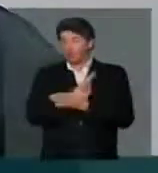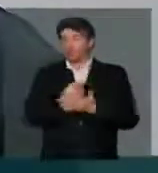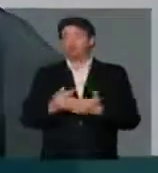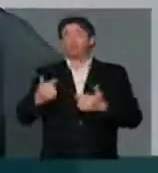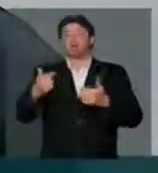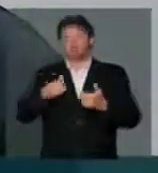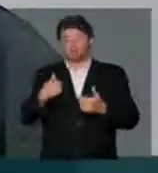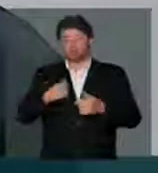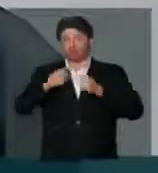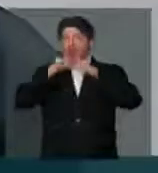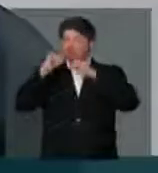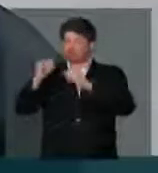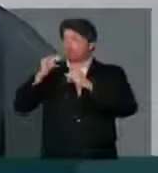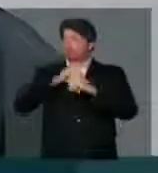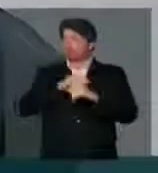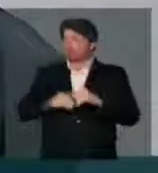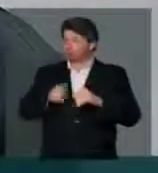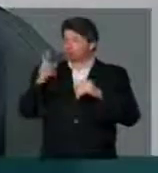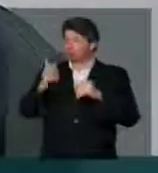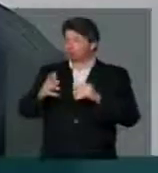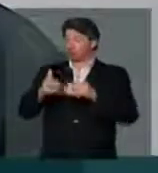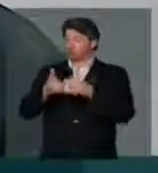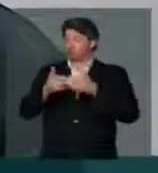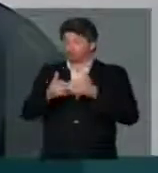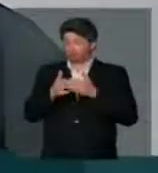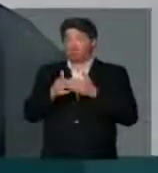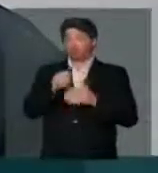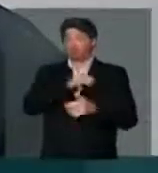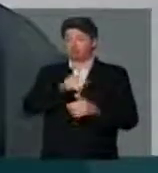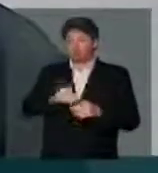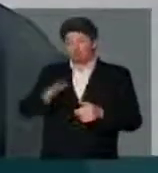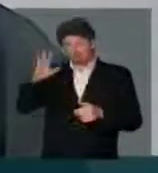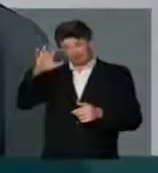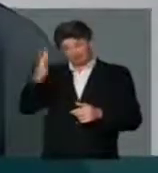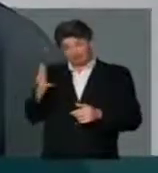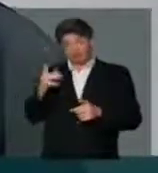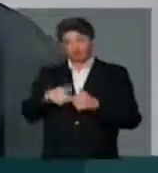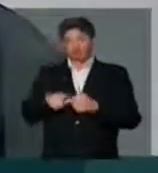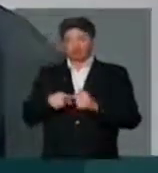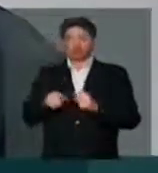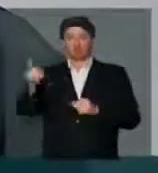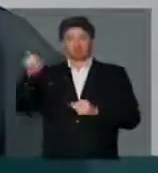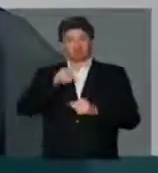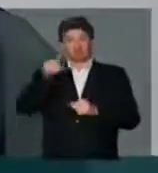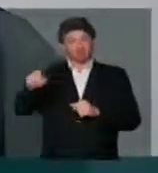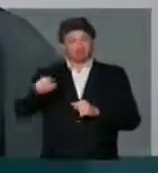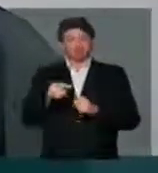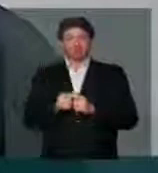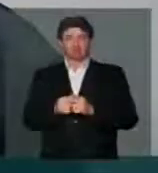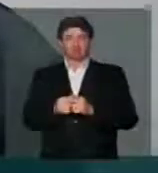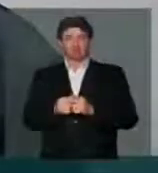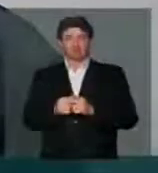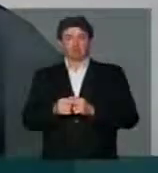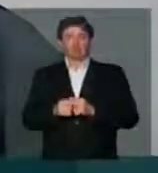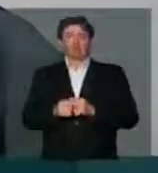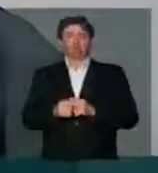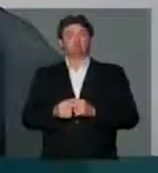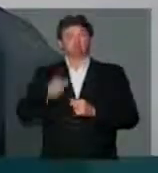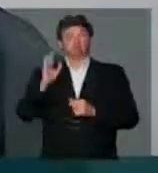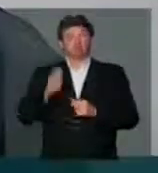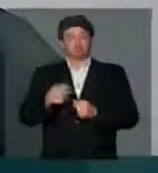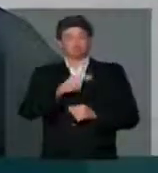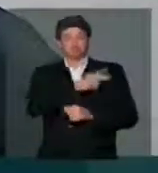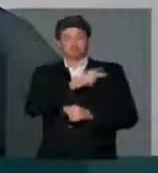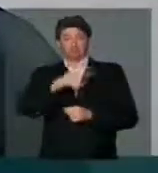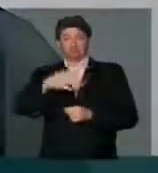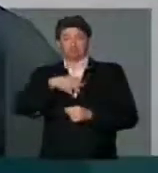já comuniquei isso ao ministro, pedi a posição que o ministro definisse cancelar essa decisão. Já o superintendente